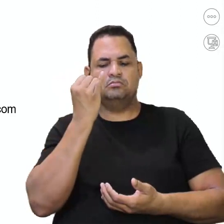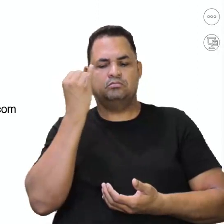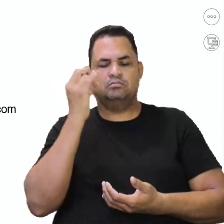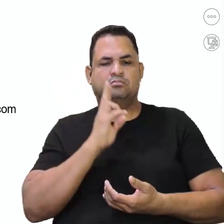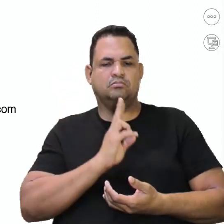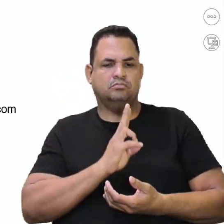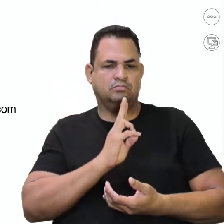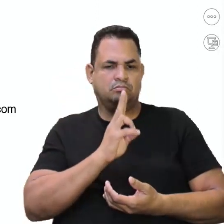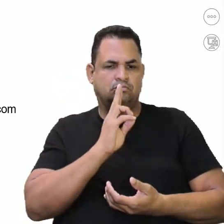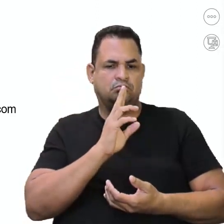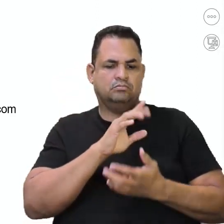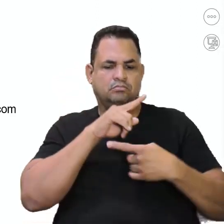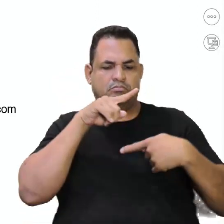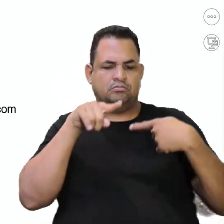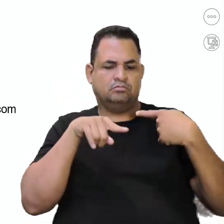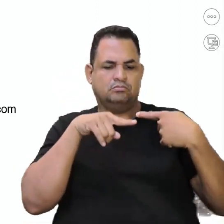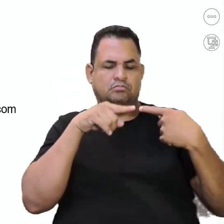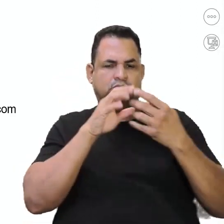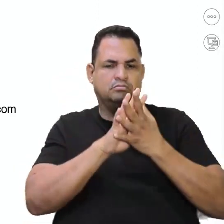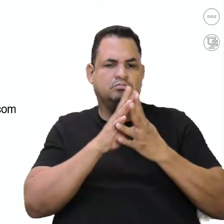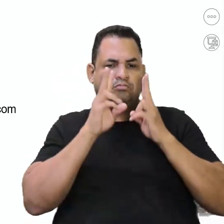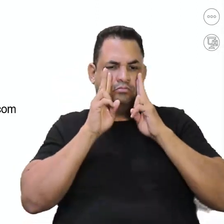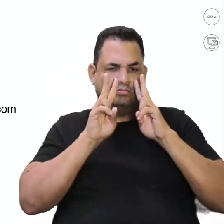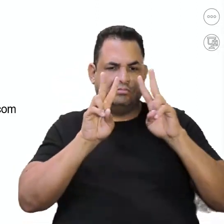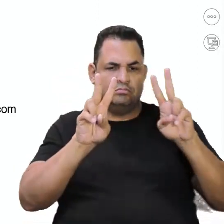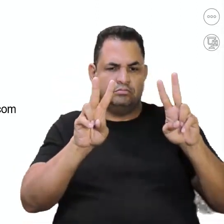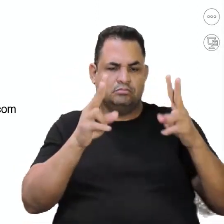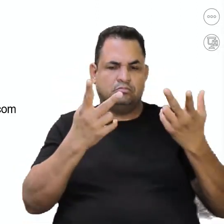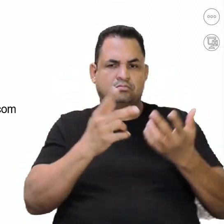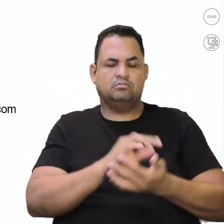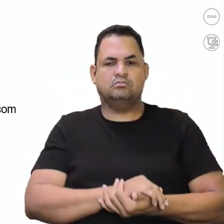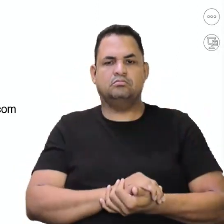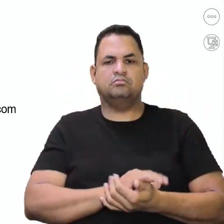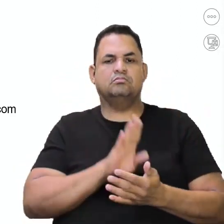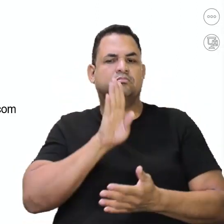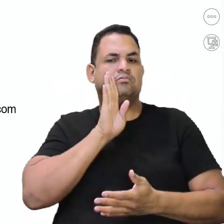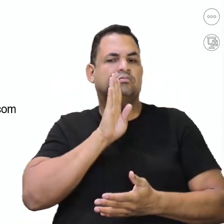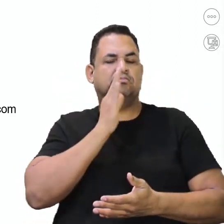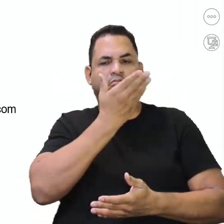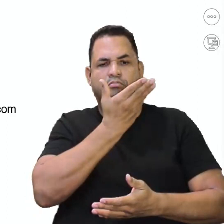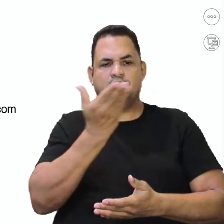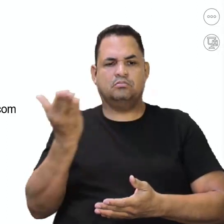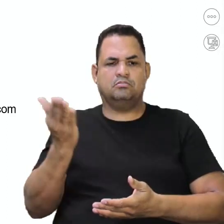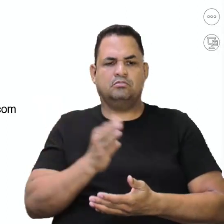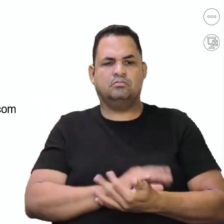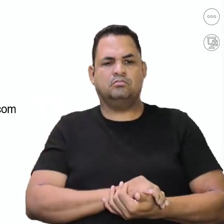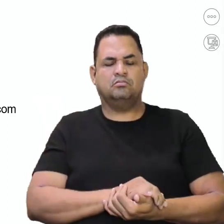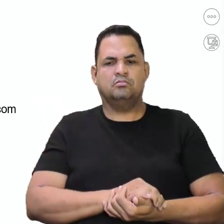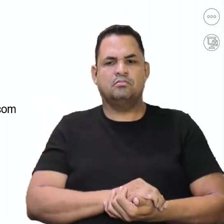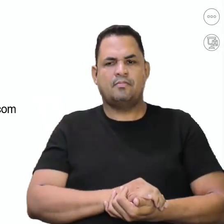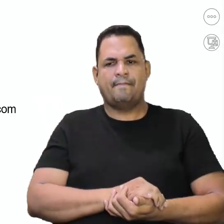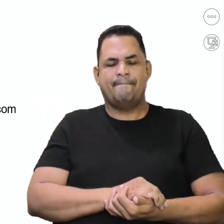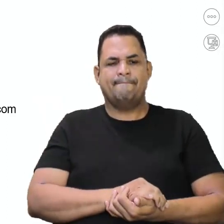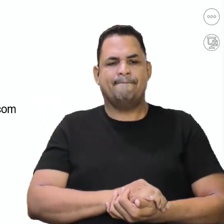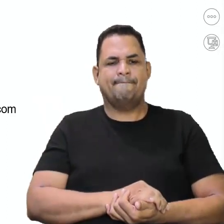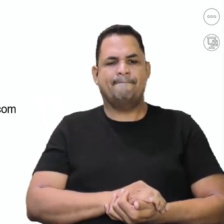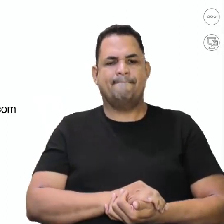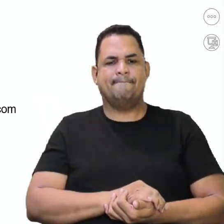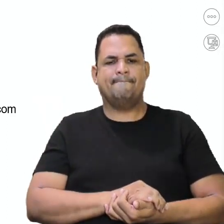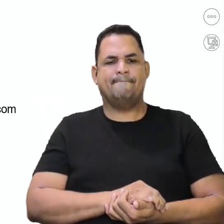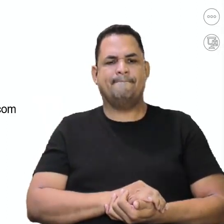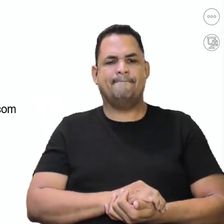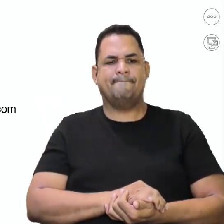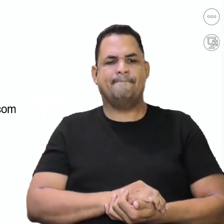importante manter um foco visual, certo? O foco visual aqui está bem bacana. The goal is to attract